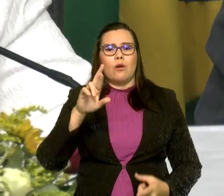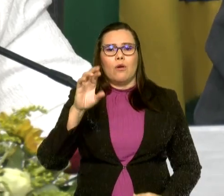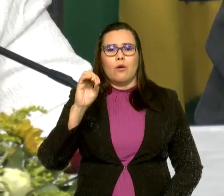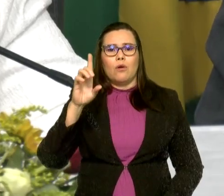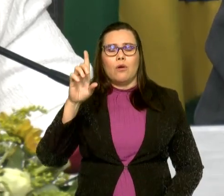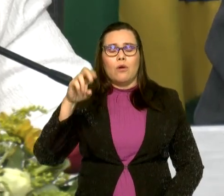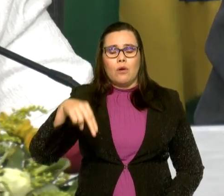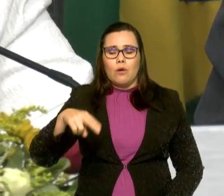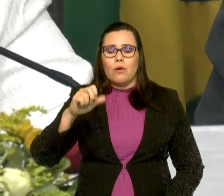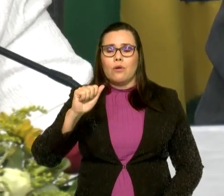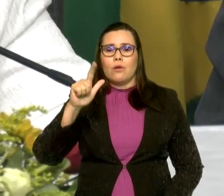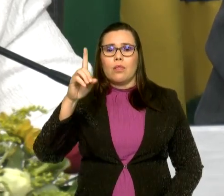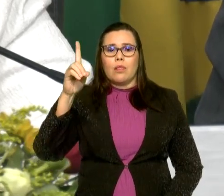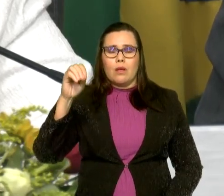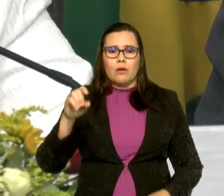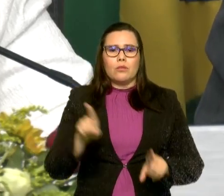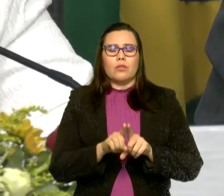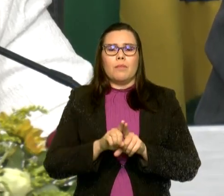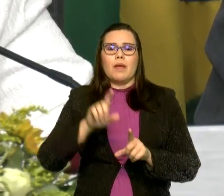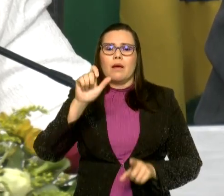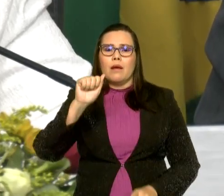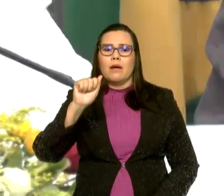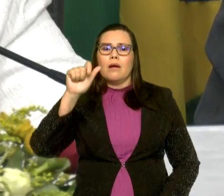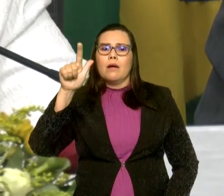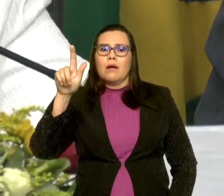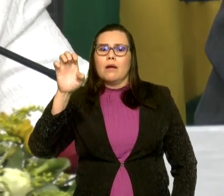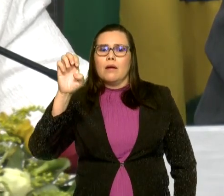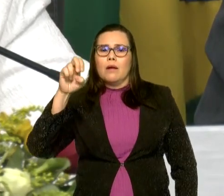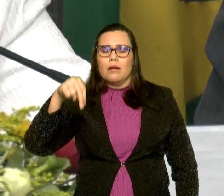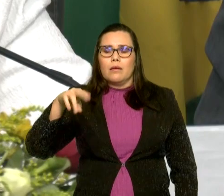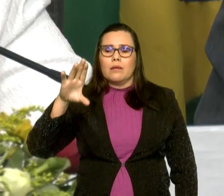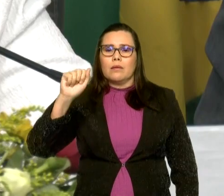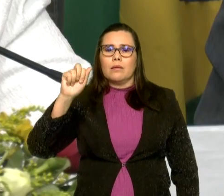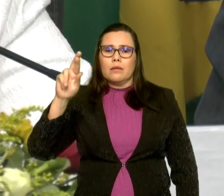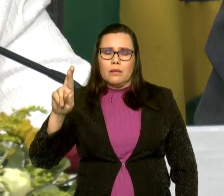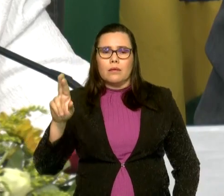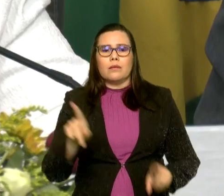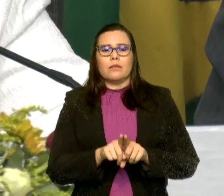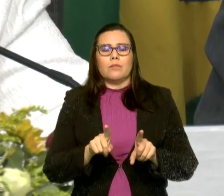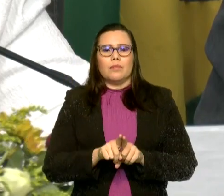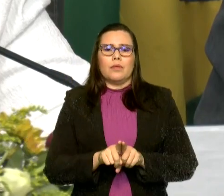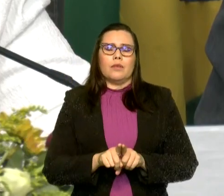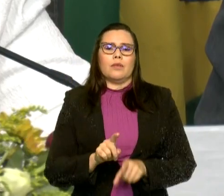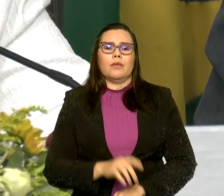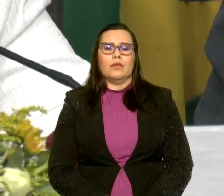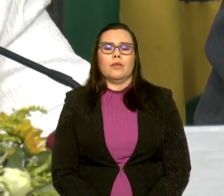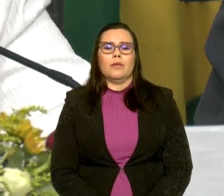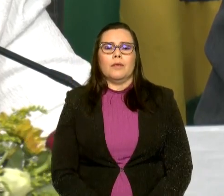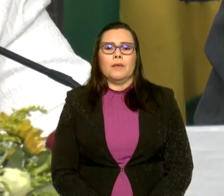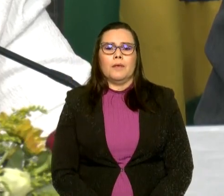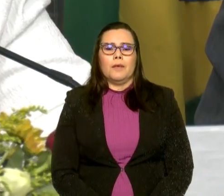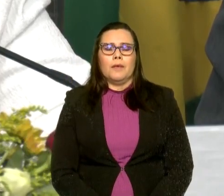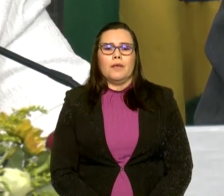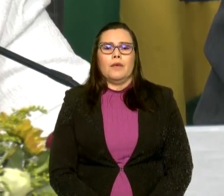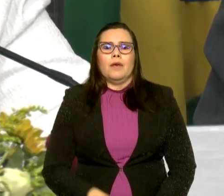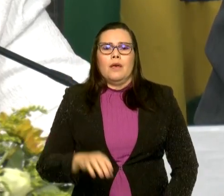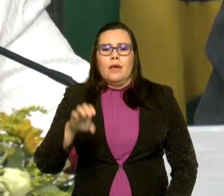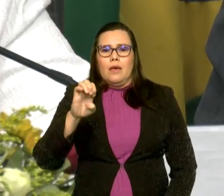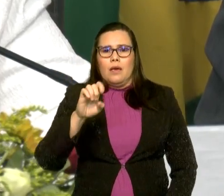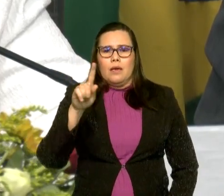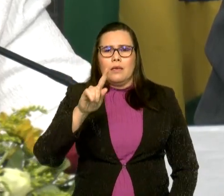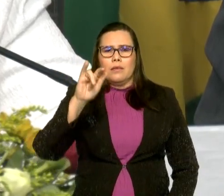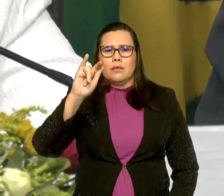Chaves e Ronaldo Alencar, do presidente da Academia Caxiense de Letras, Ezequiel